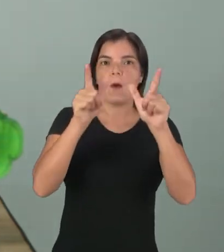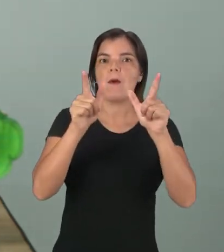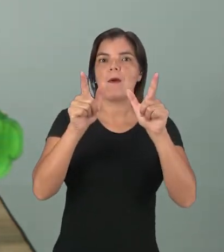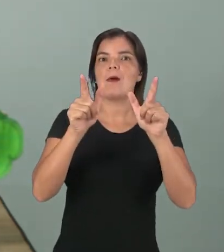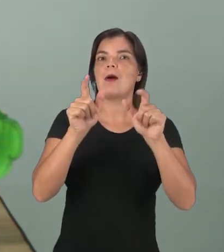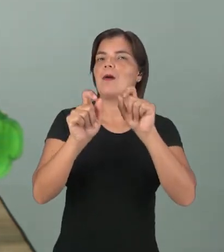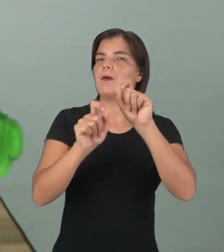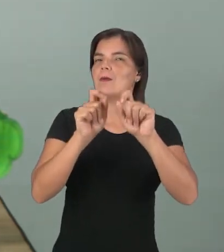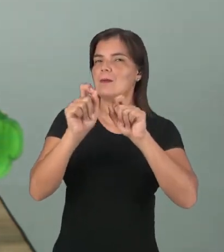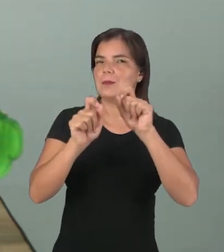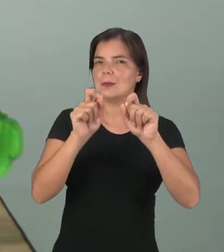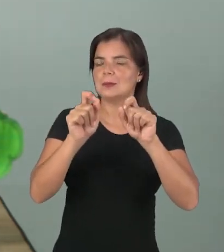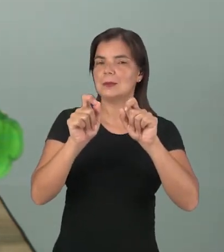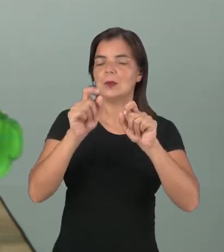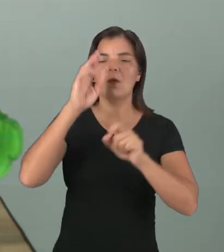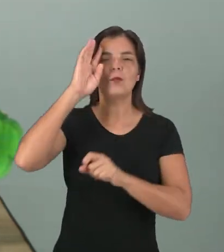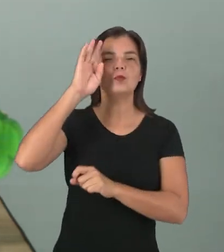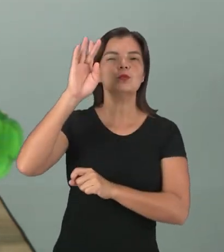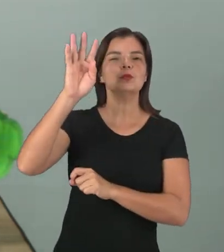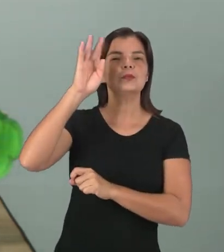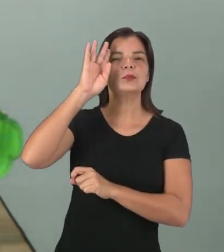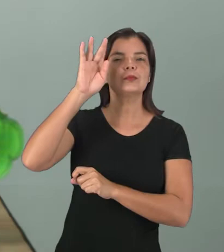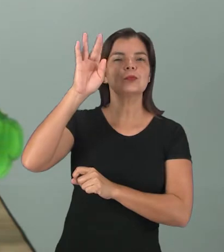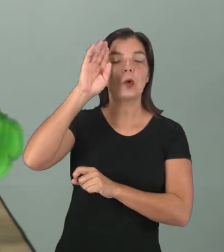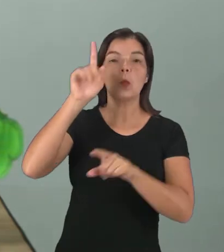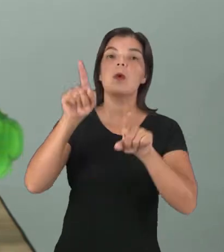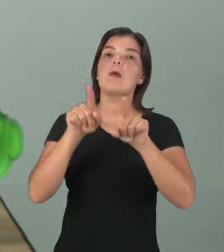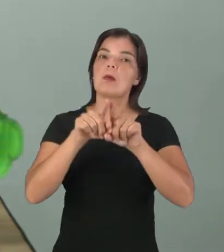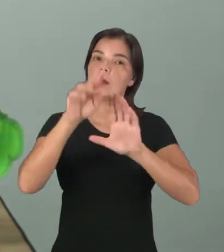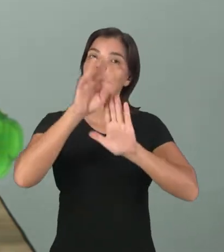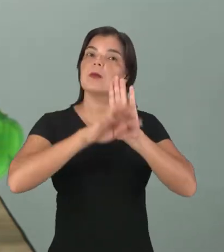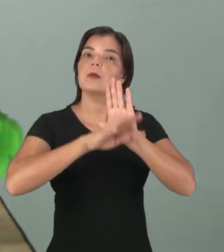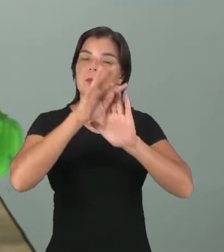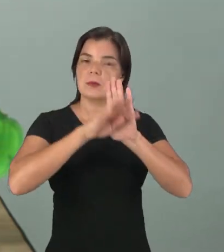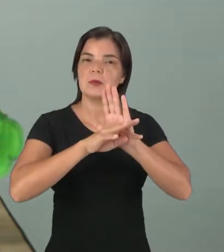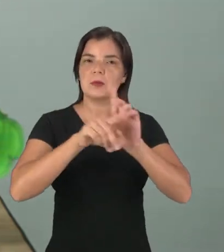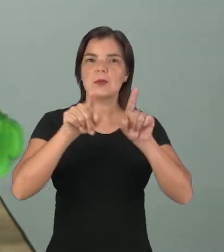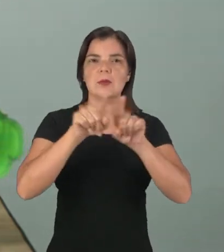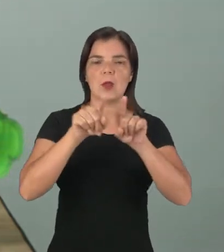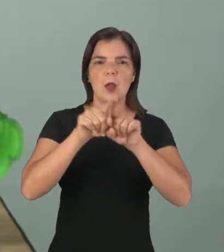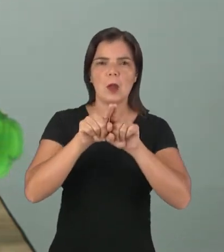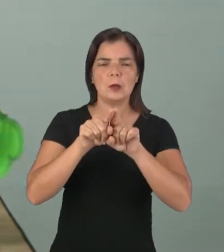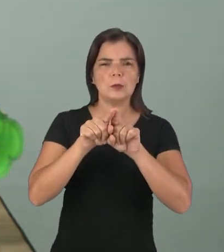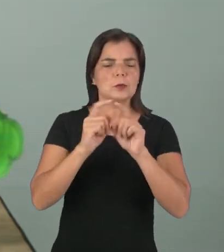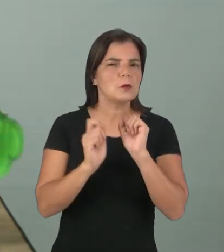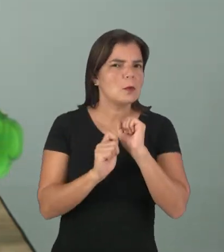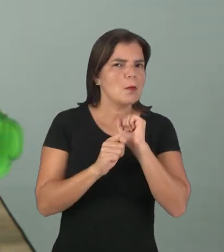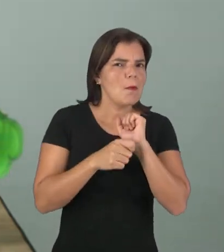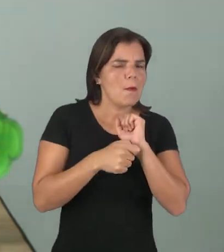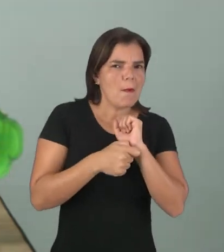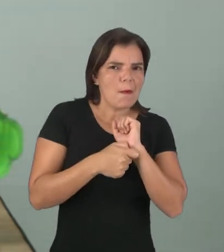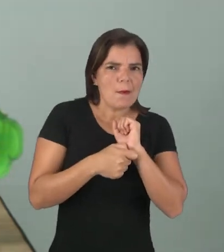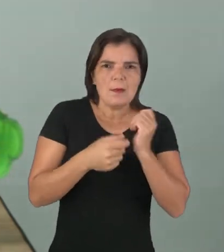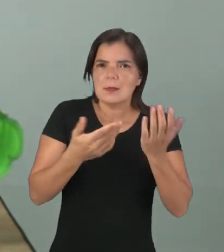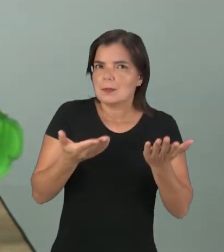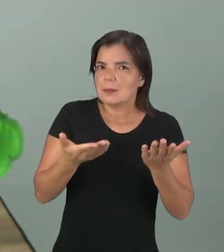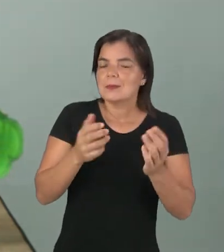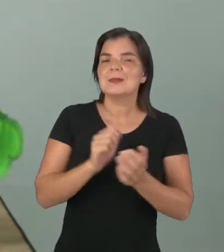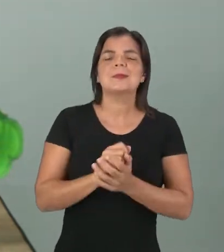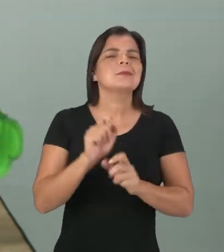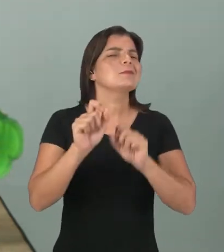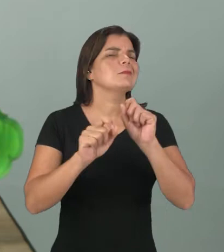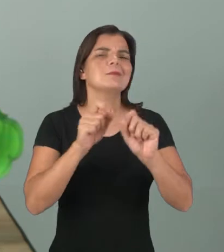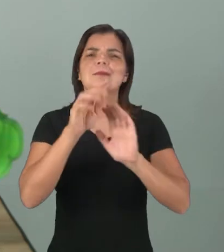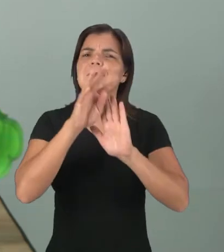em nós a fantasia. Um tipo de texto que nos traz mistérios. Olha só, sobre